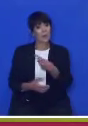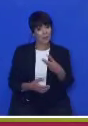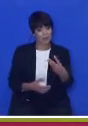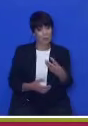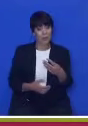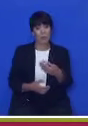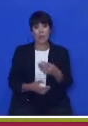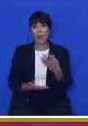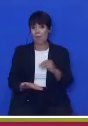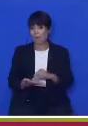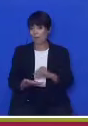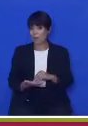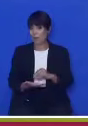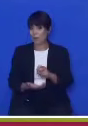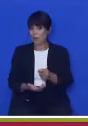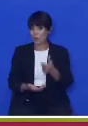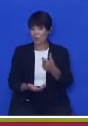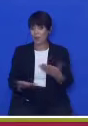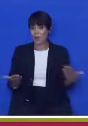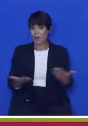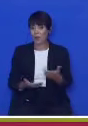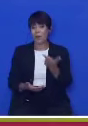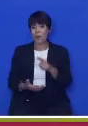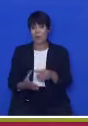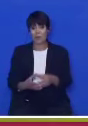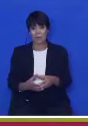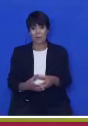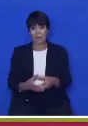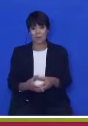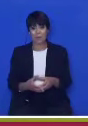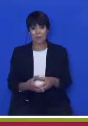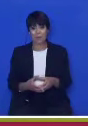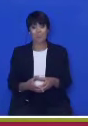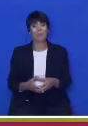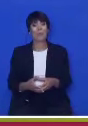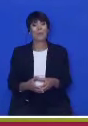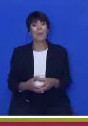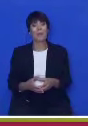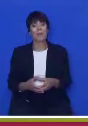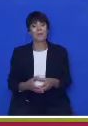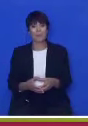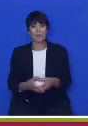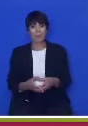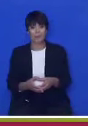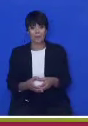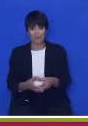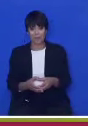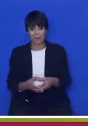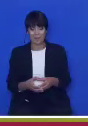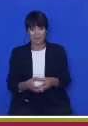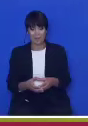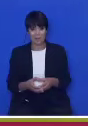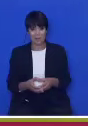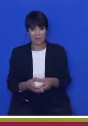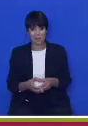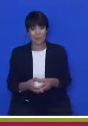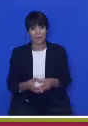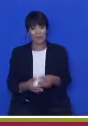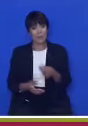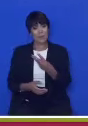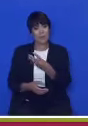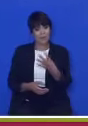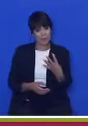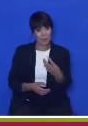3 números, faltam 3. Você ganha acertando 3, 4, 5 ou 6 números em cada um dos sorteios da dupla cena. Bola marrom